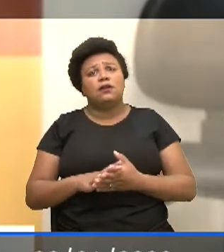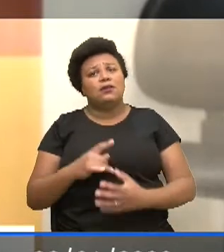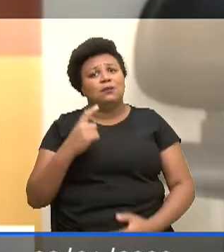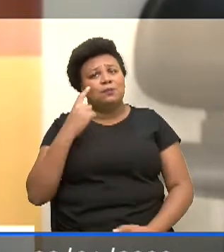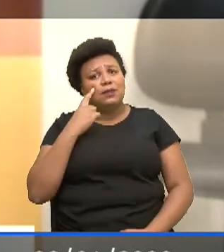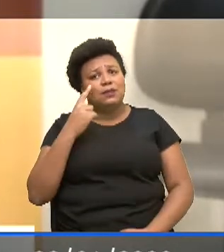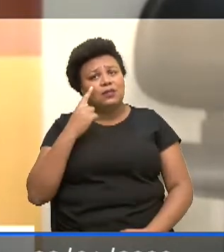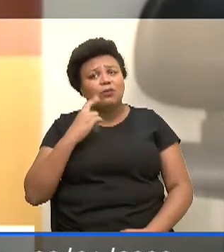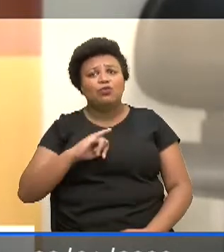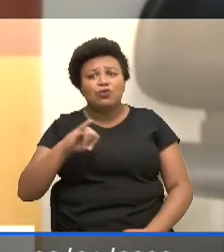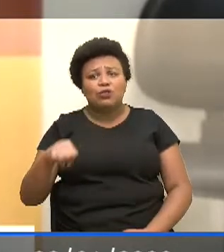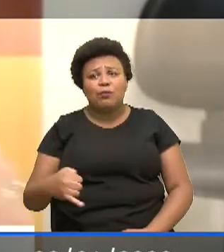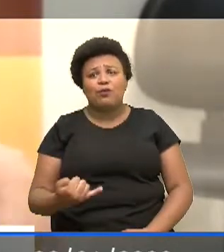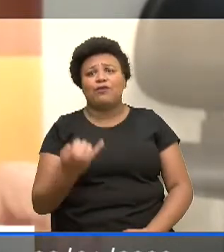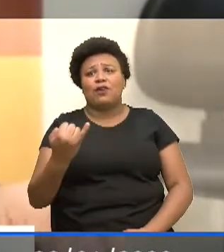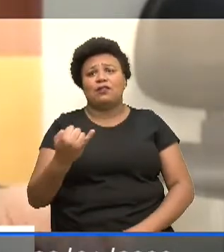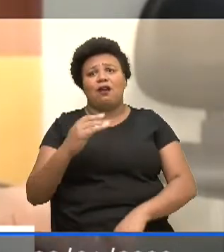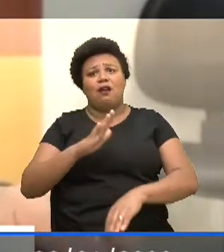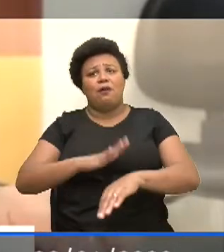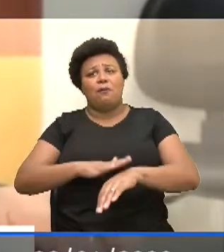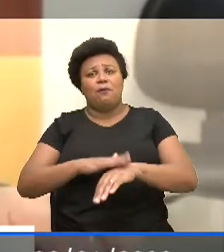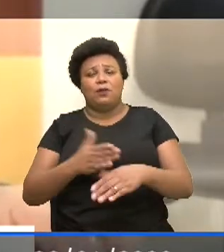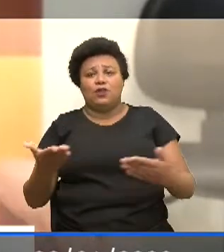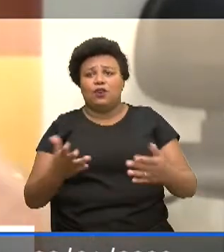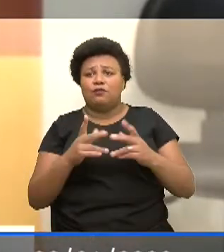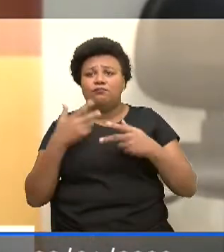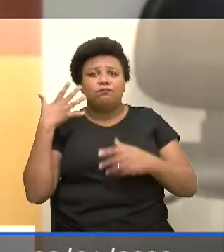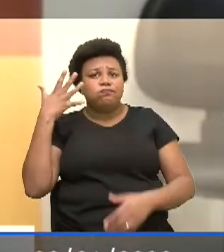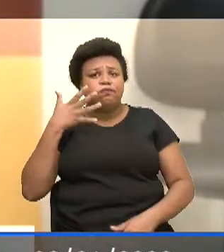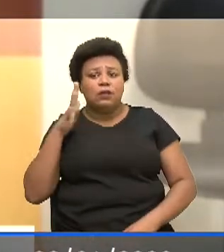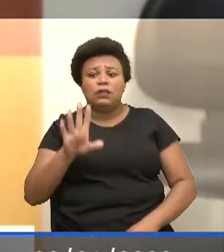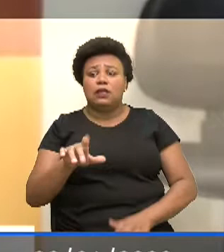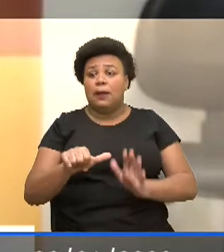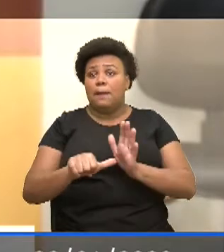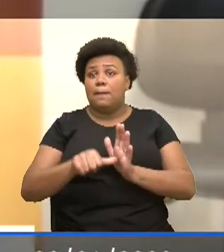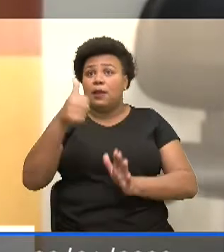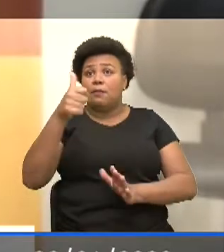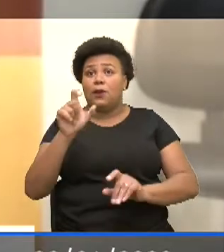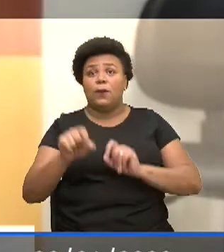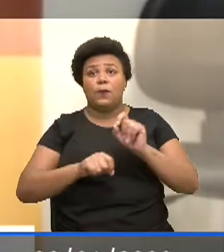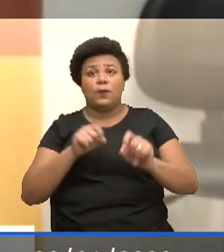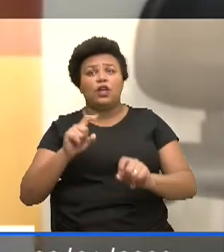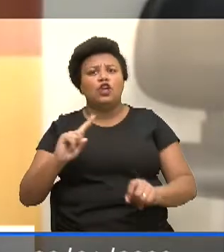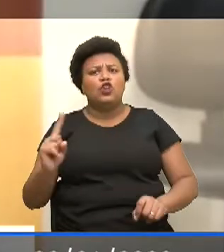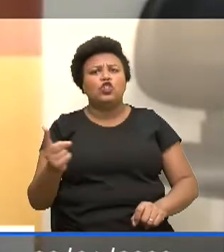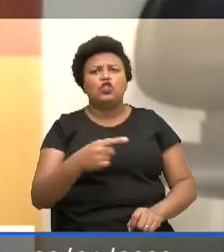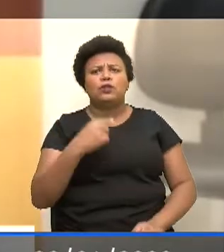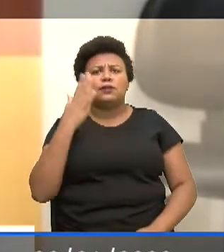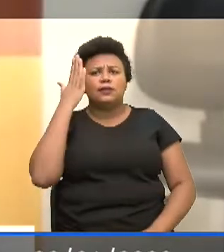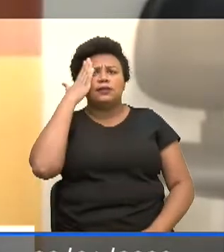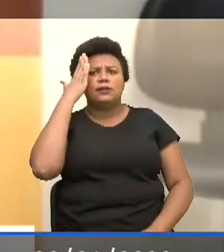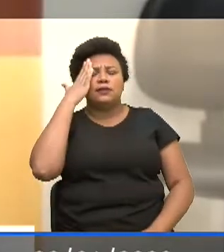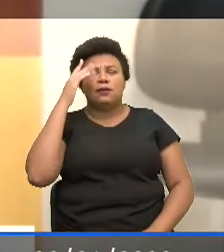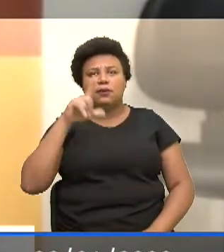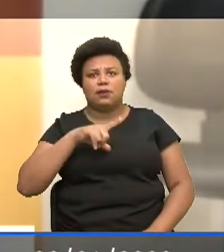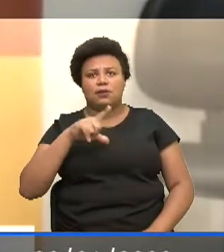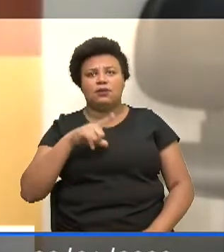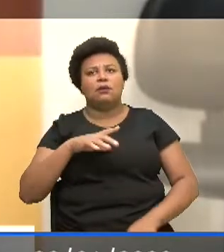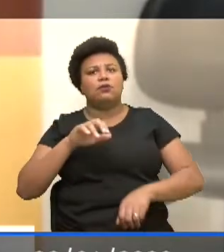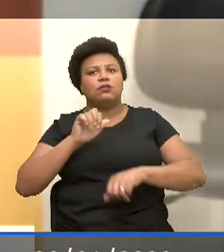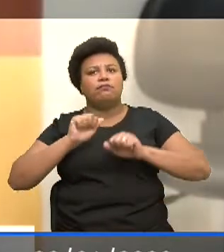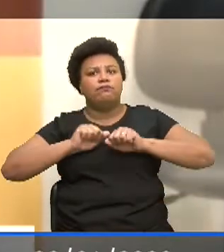consideramos oportuna para o momento. Em primeiro lugar, que todos sabem que nós estamos vivendo uma